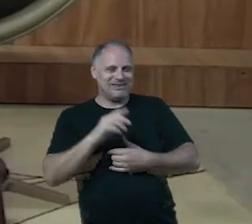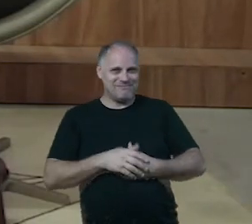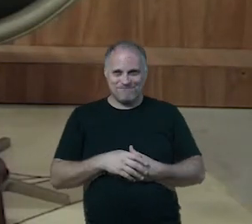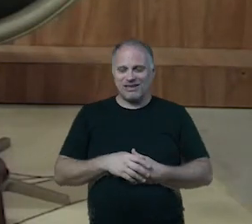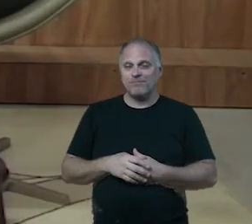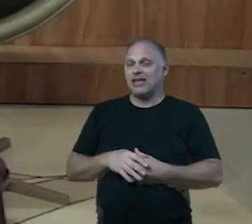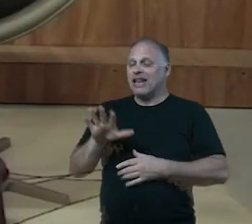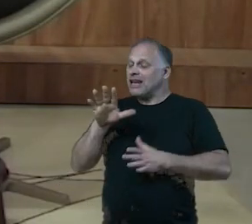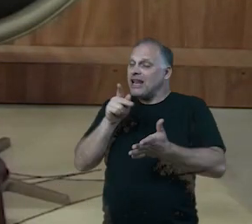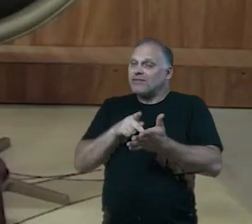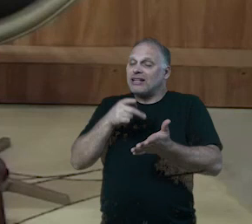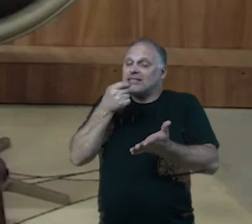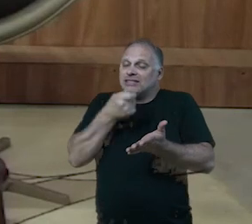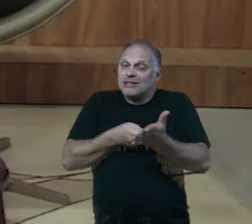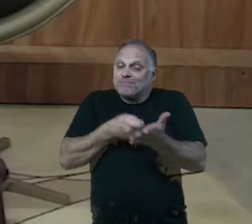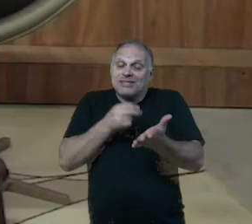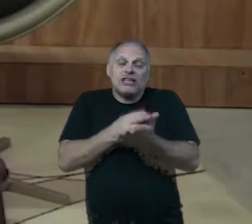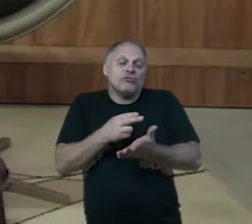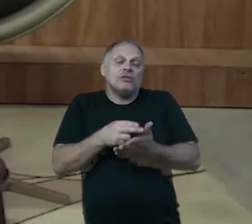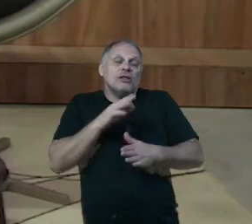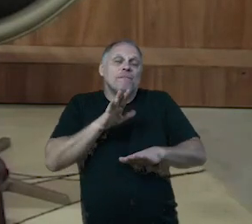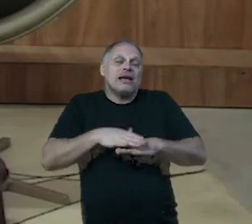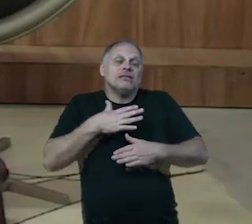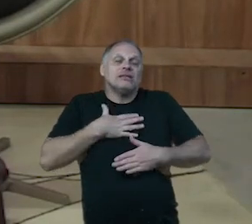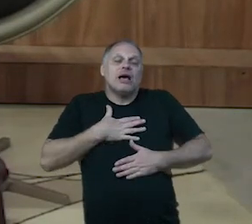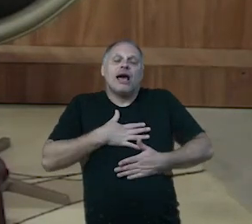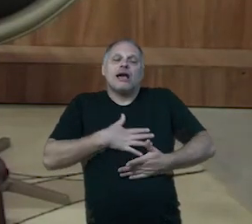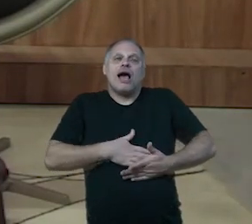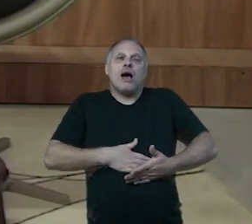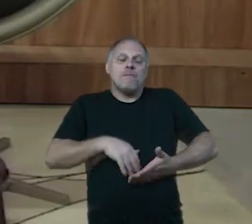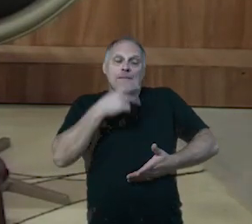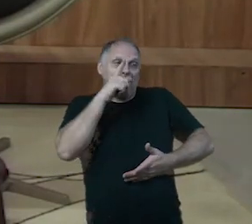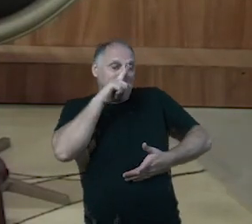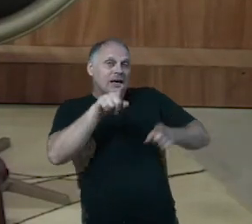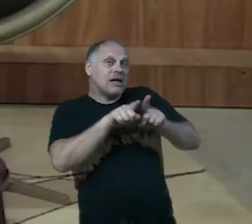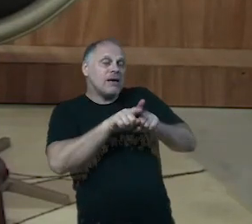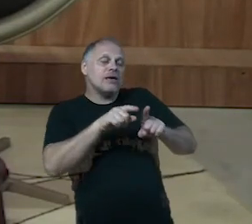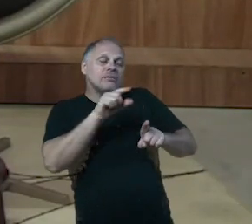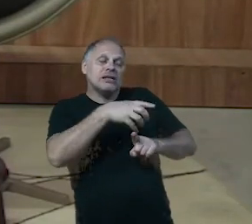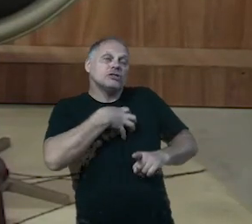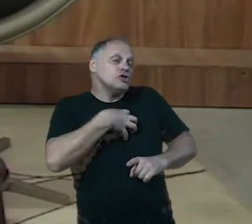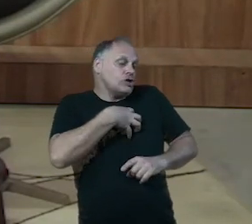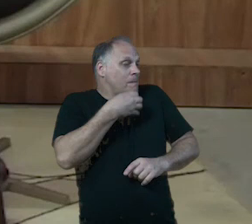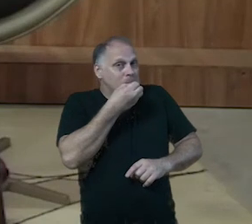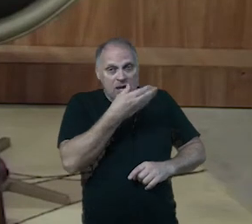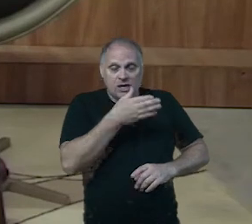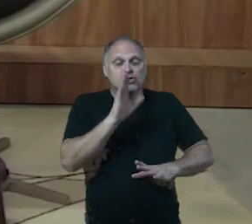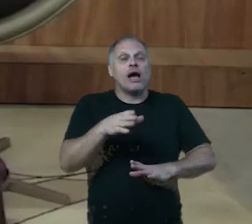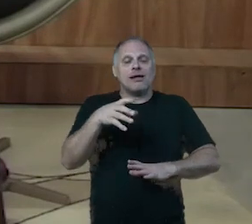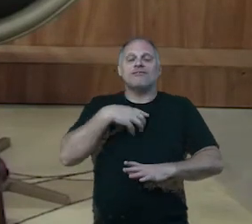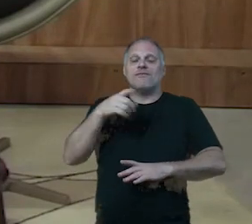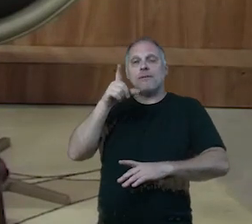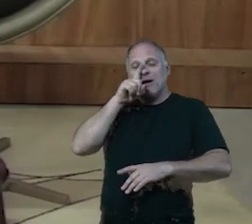máximo, eu tento sempre ter um olhar de empatia, assim, para aquela mãe e deixar ela o mais confortável possível. Mas já peguei mães